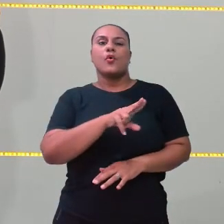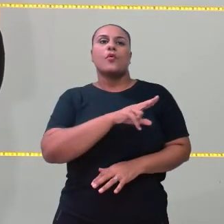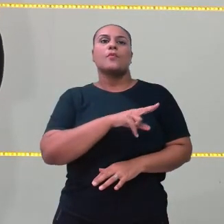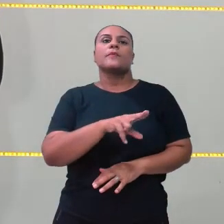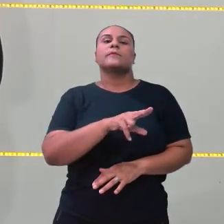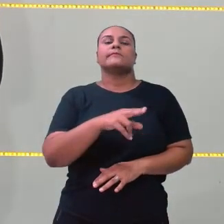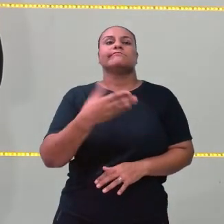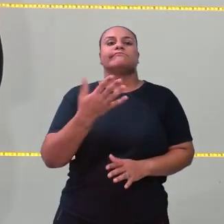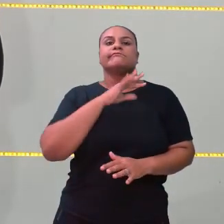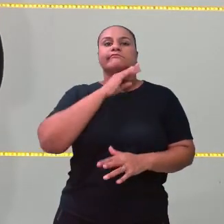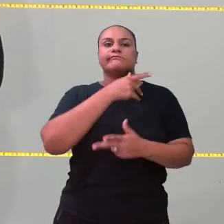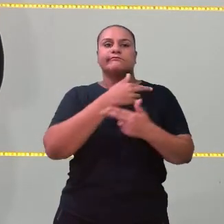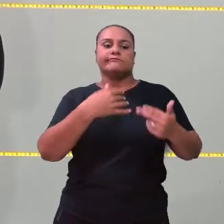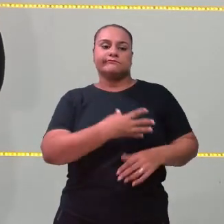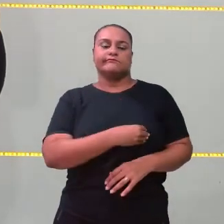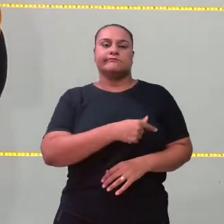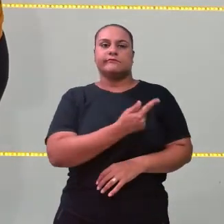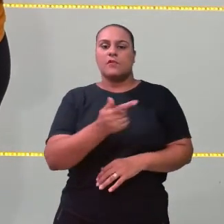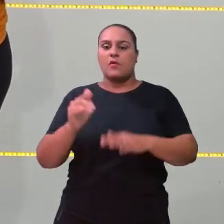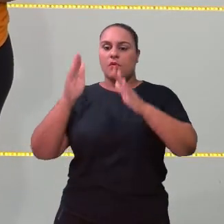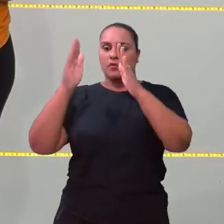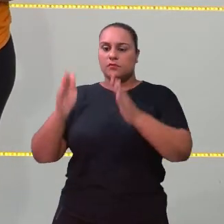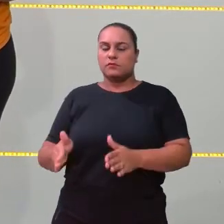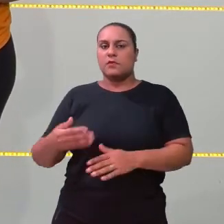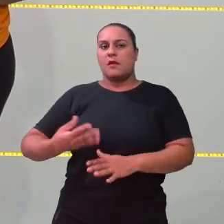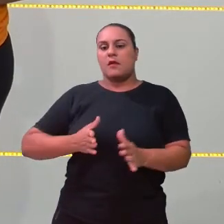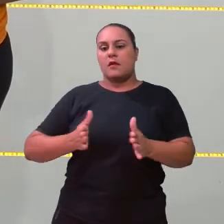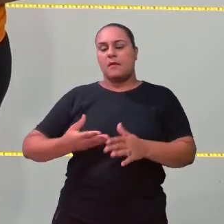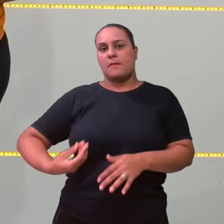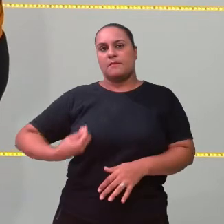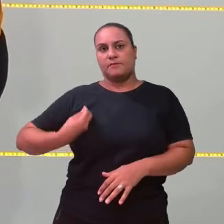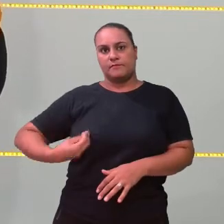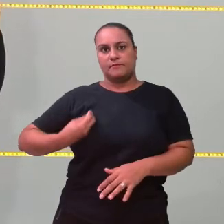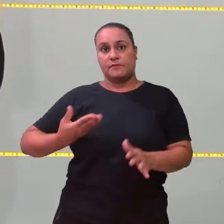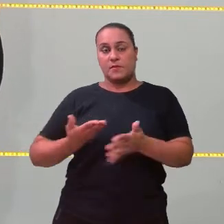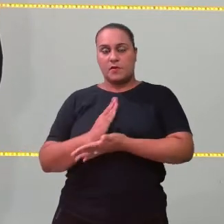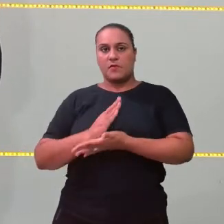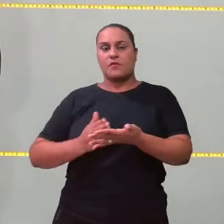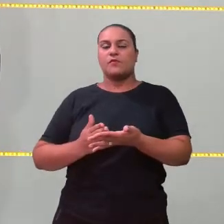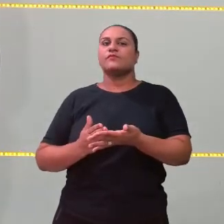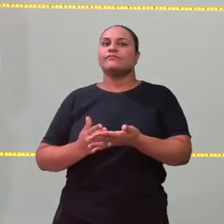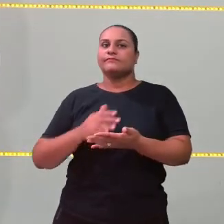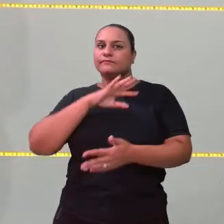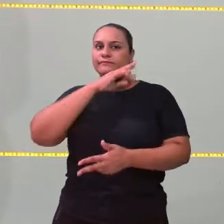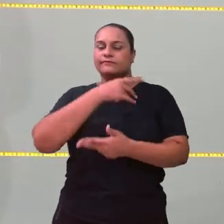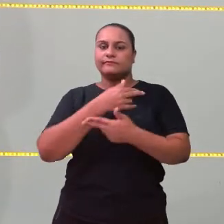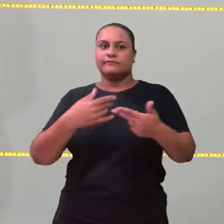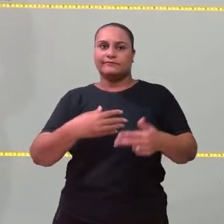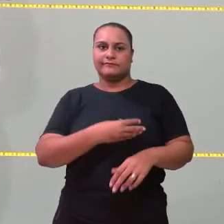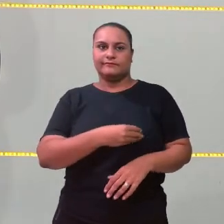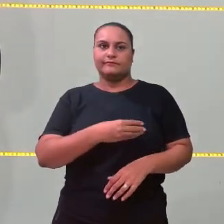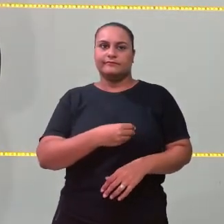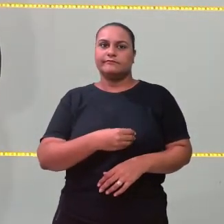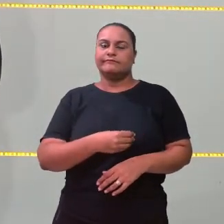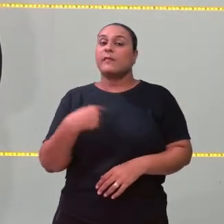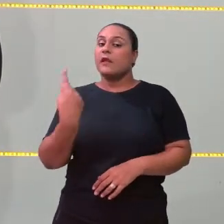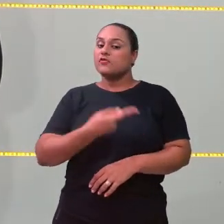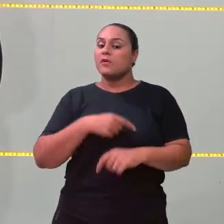sobre o tempo de vida, a gente agora consegue fazer a leitura do que